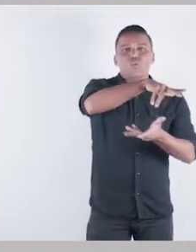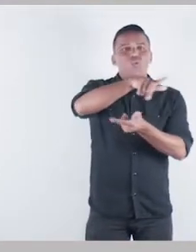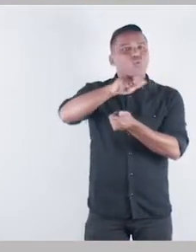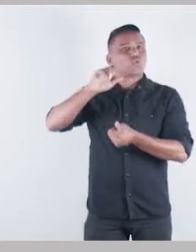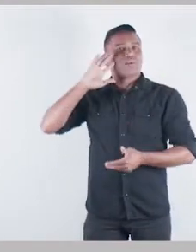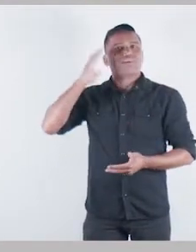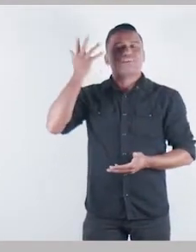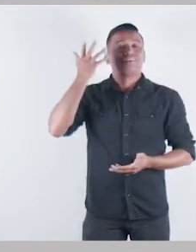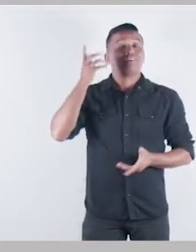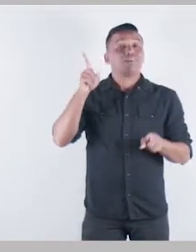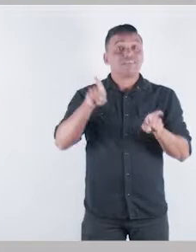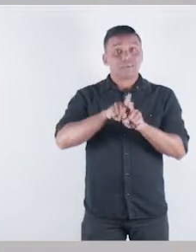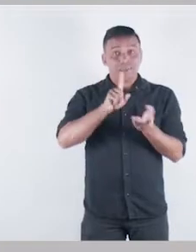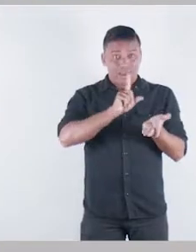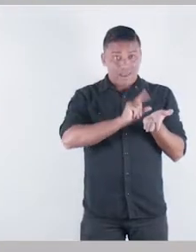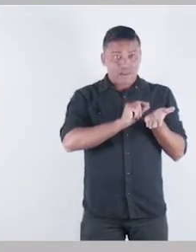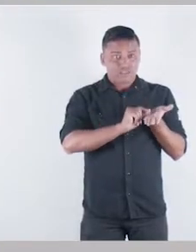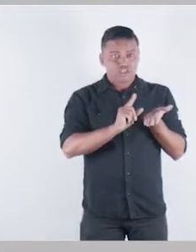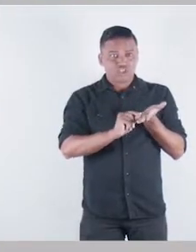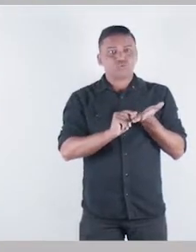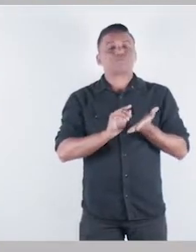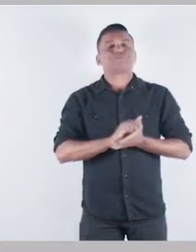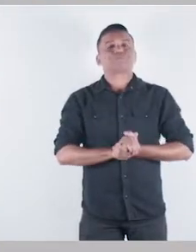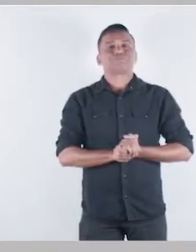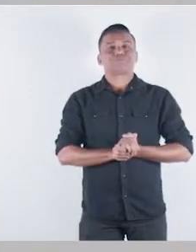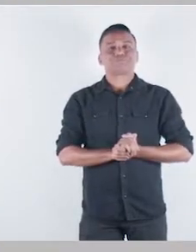com artigos. Né? O livro